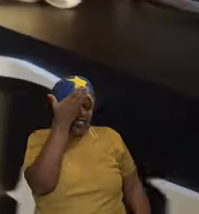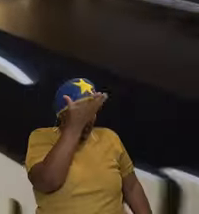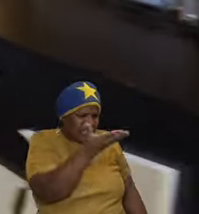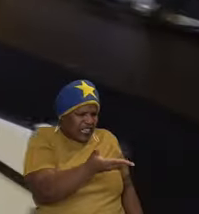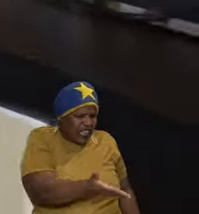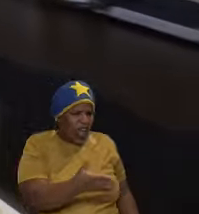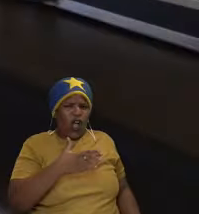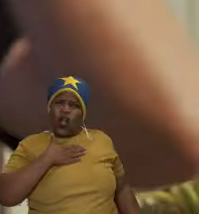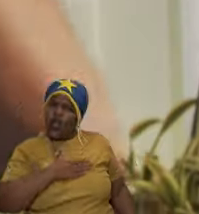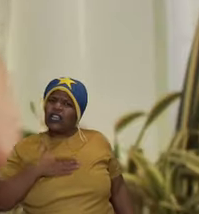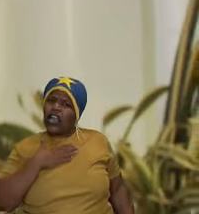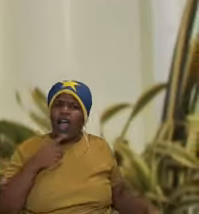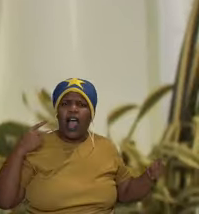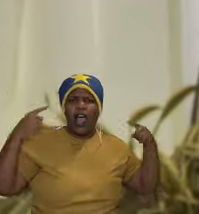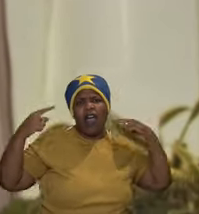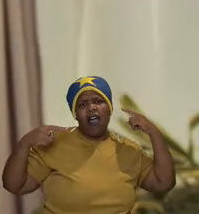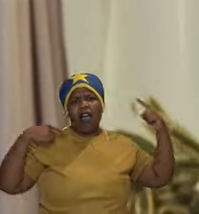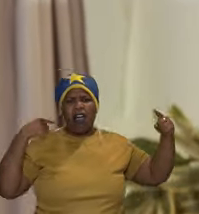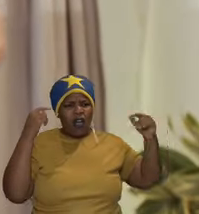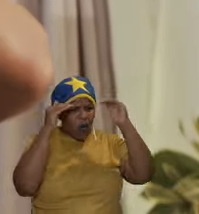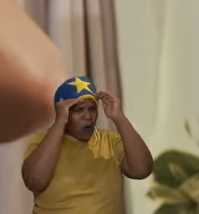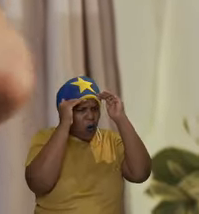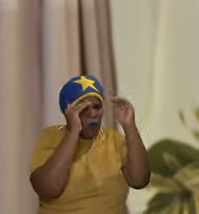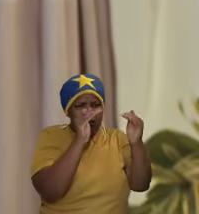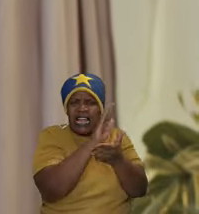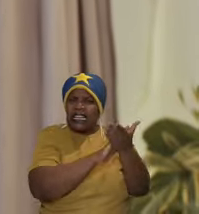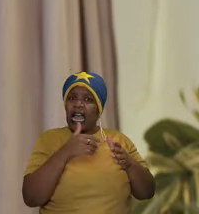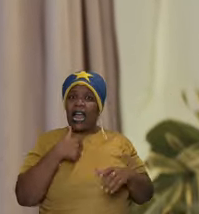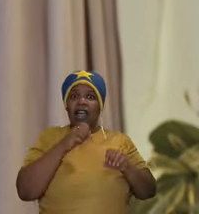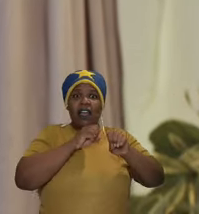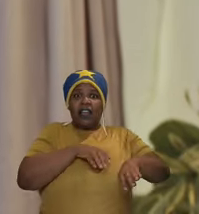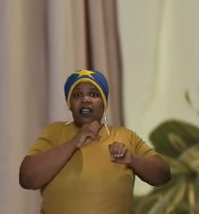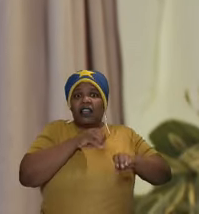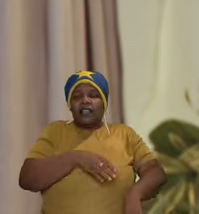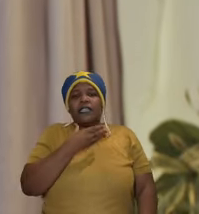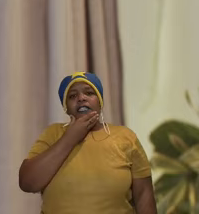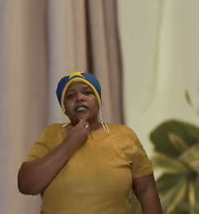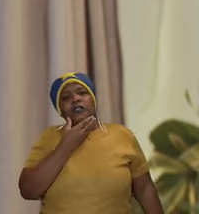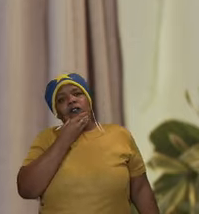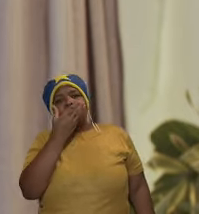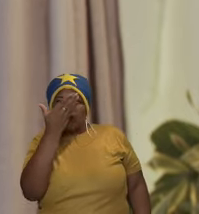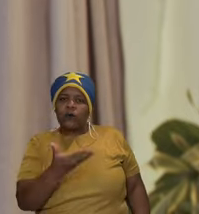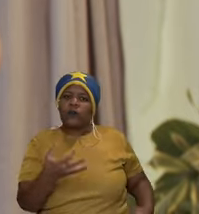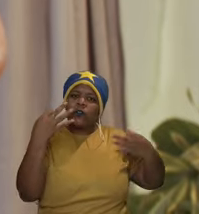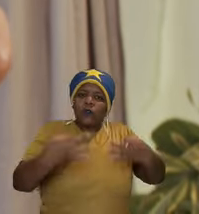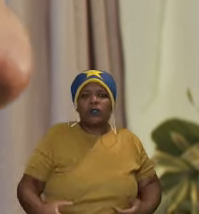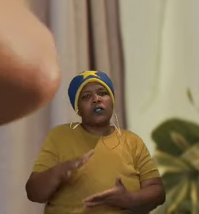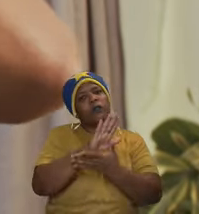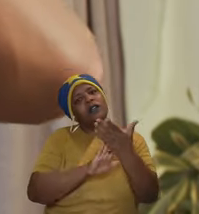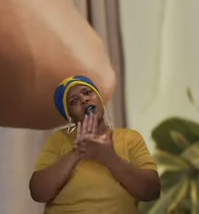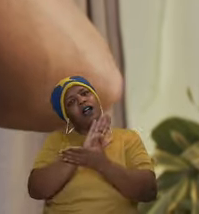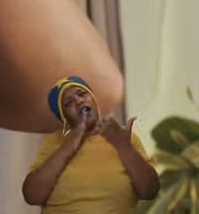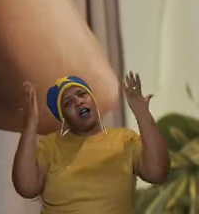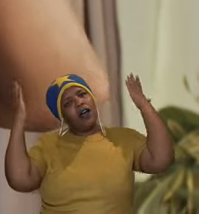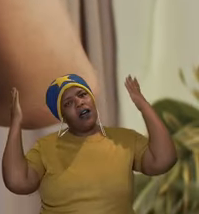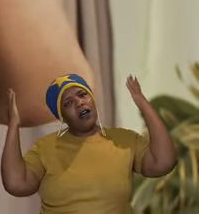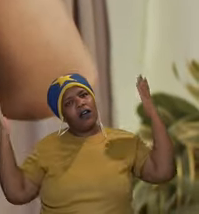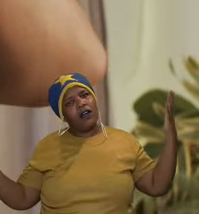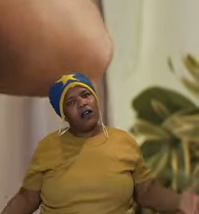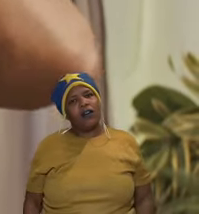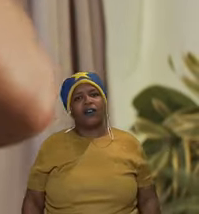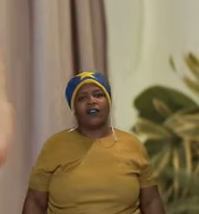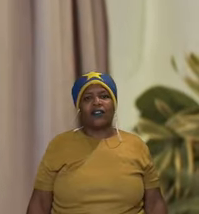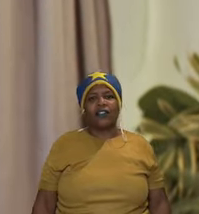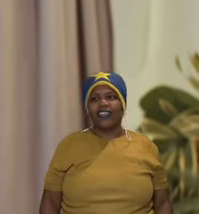da loucura. De tudo que eu ensino. Esse menino tem juízo, não.